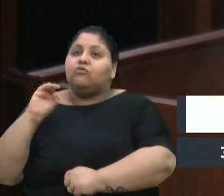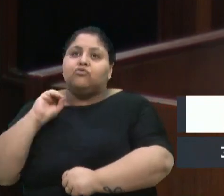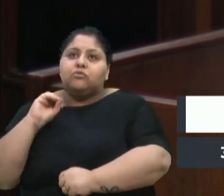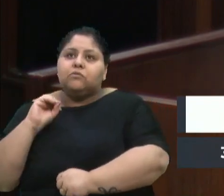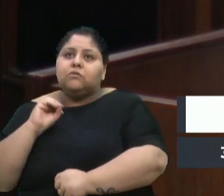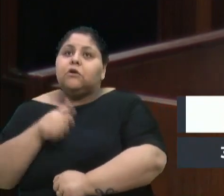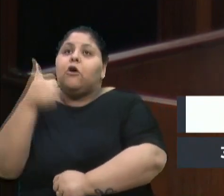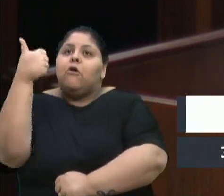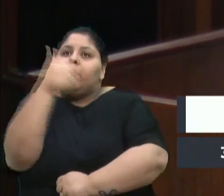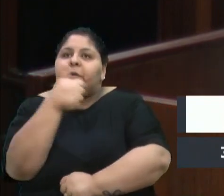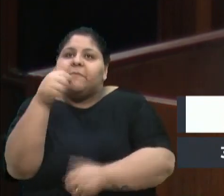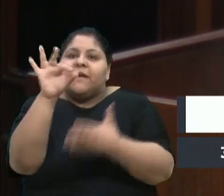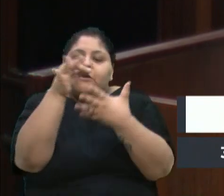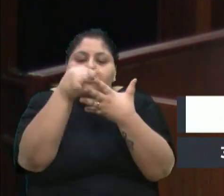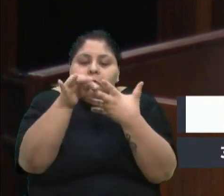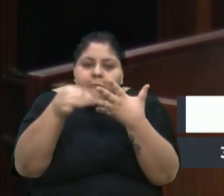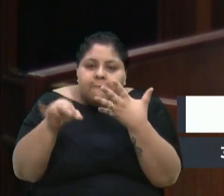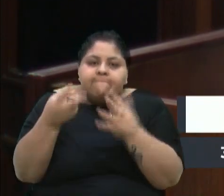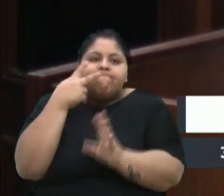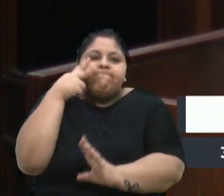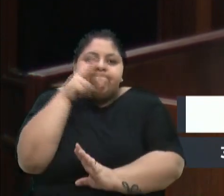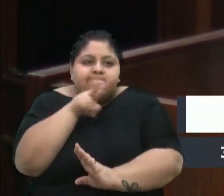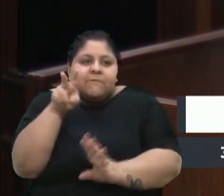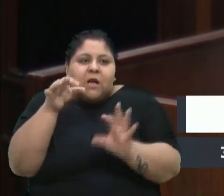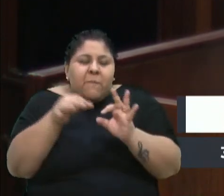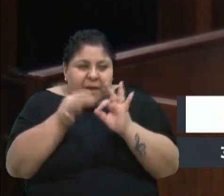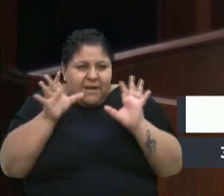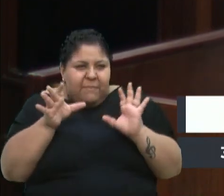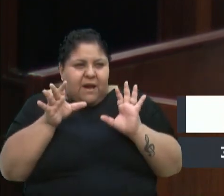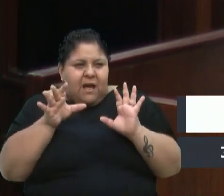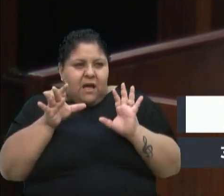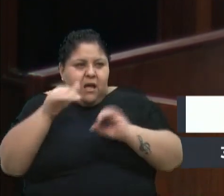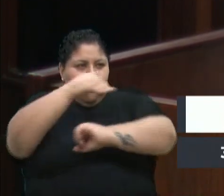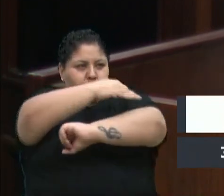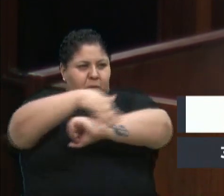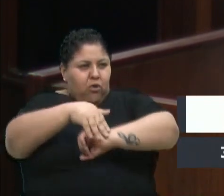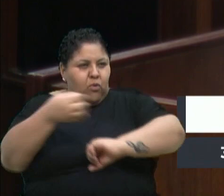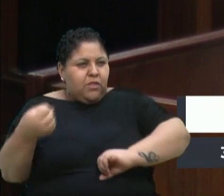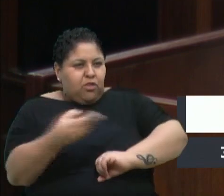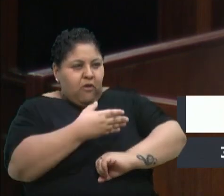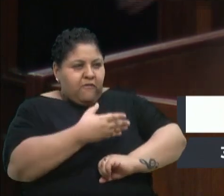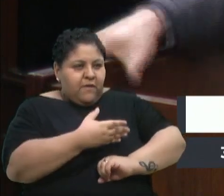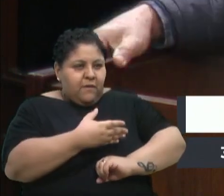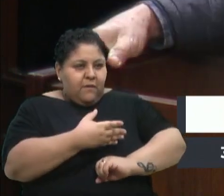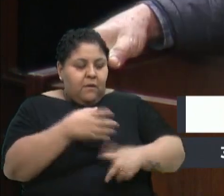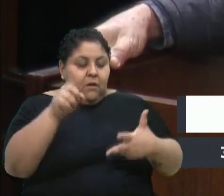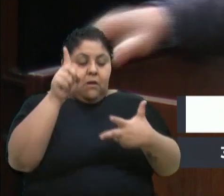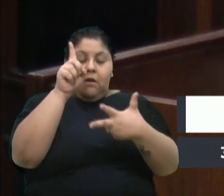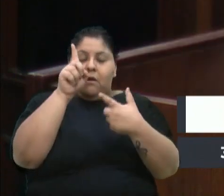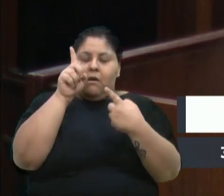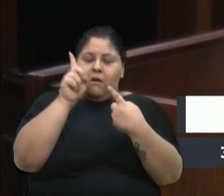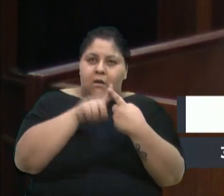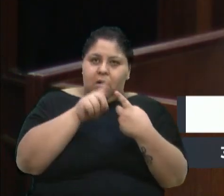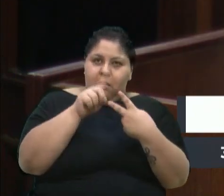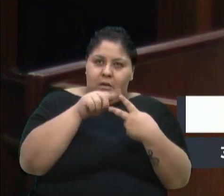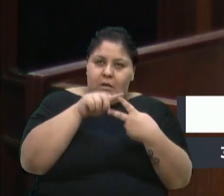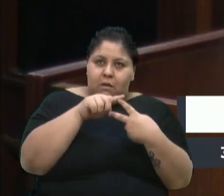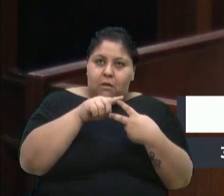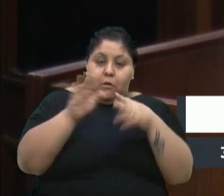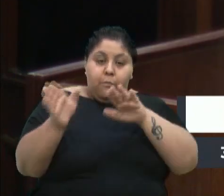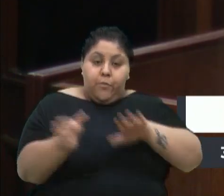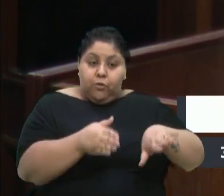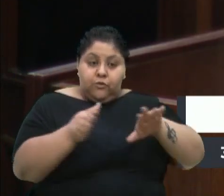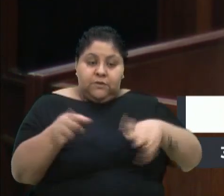primeiro critério que ela olha para liberar ou não o trecho, produção e segundo turismo. Como é que vamos